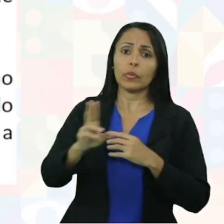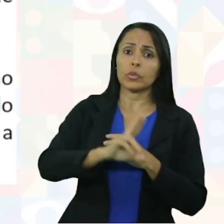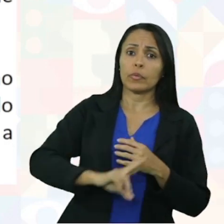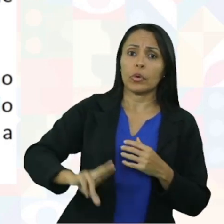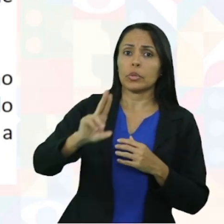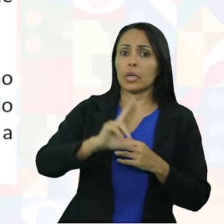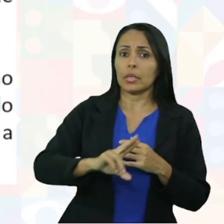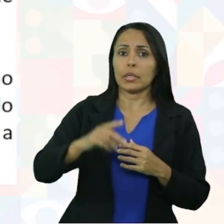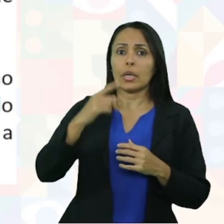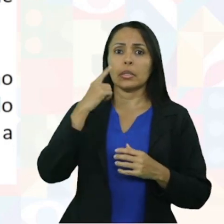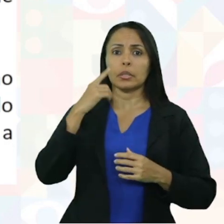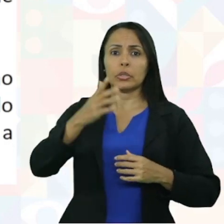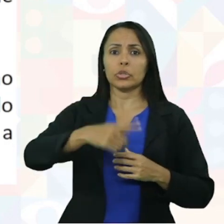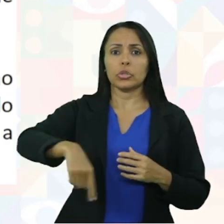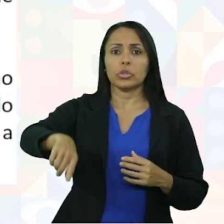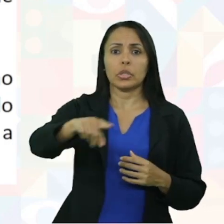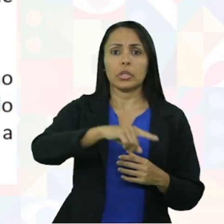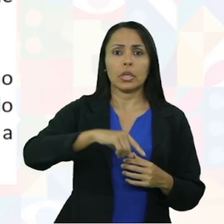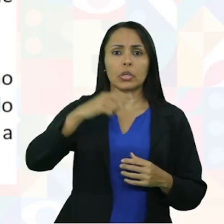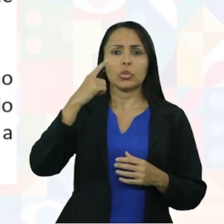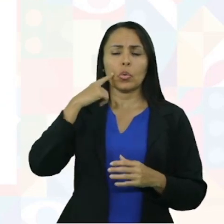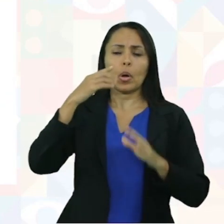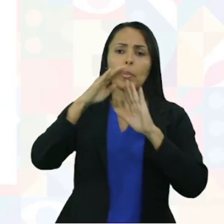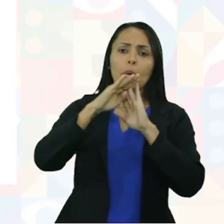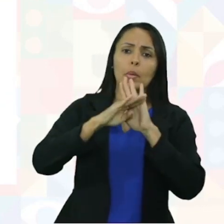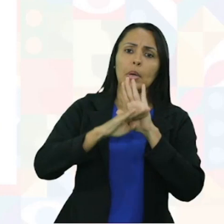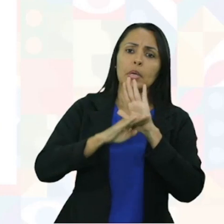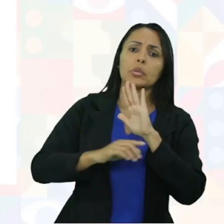e registrando a sua reprogramação.